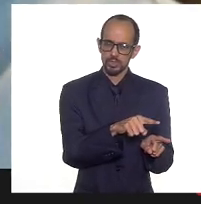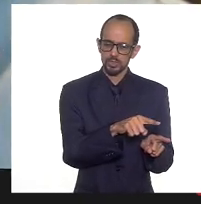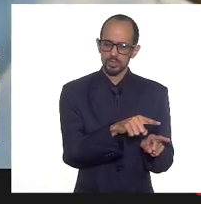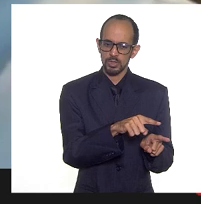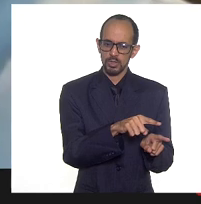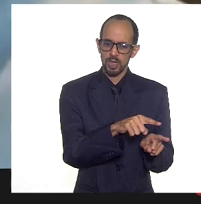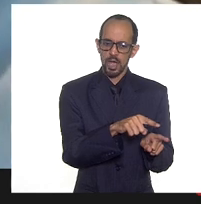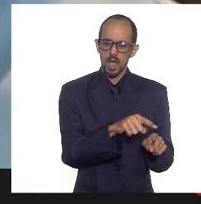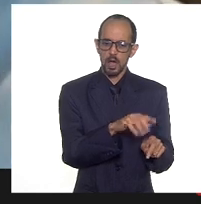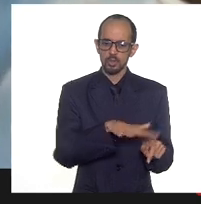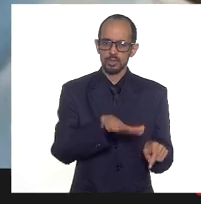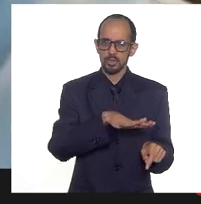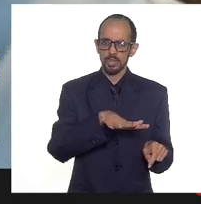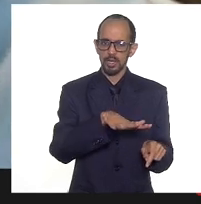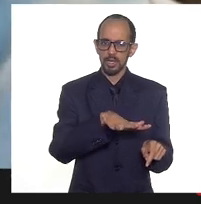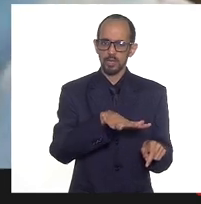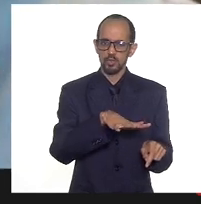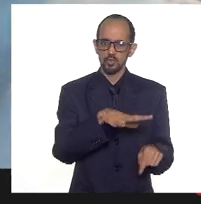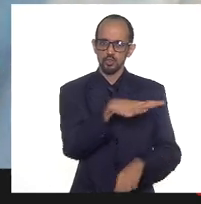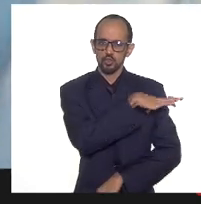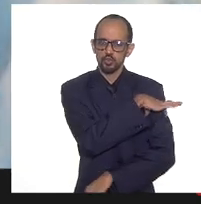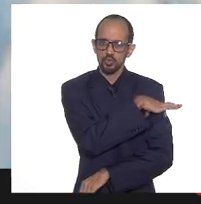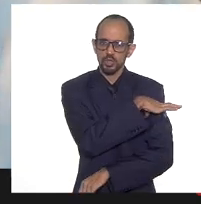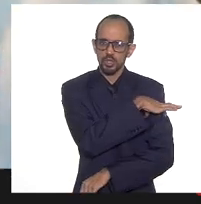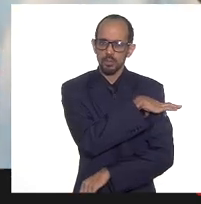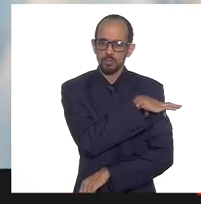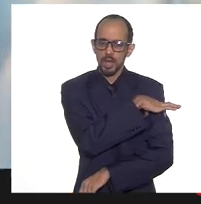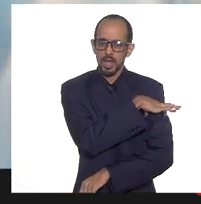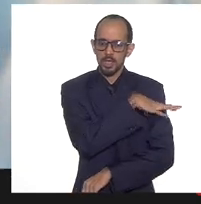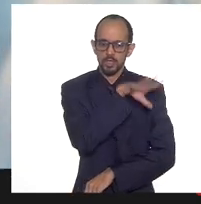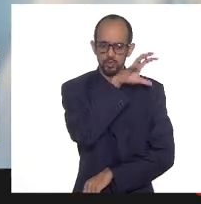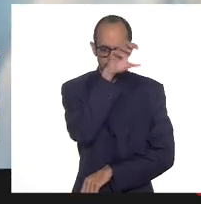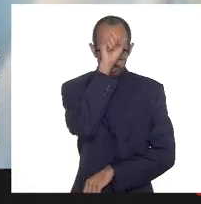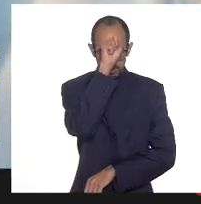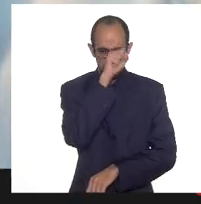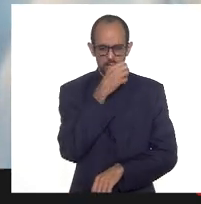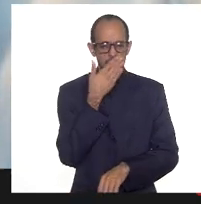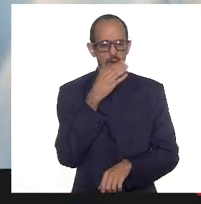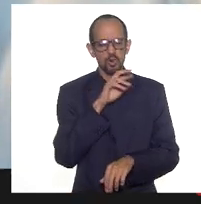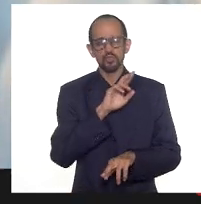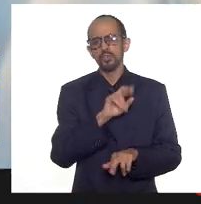os terreiros de Candomblé. Que diferença é essa, professora?